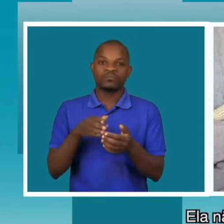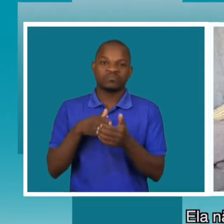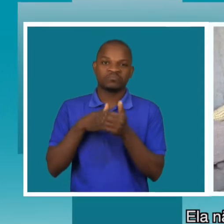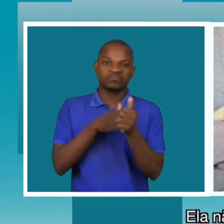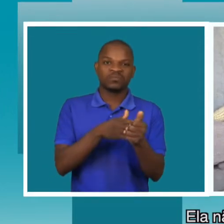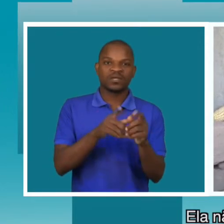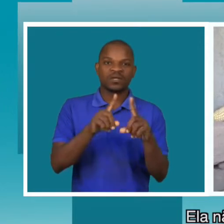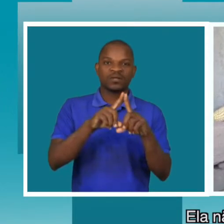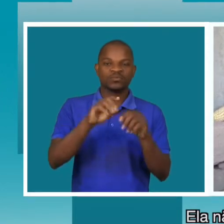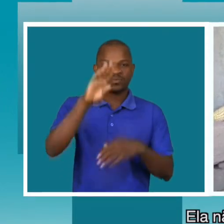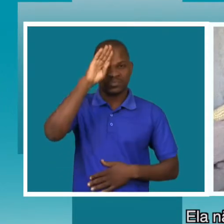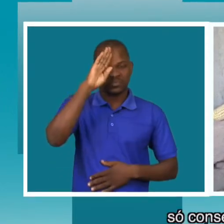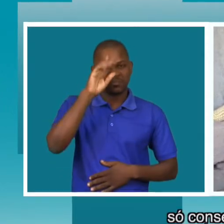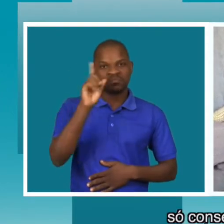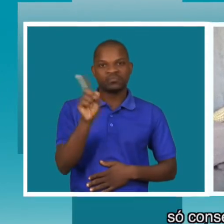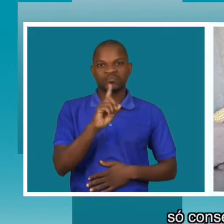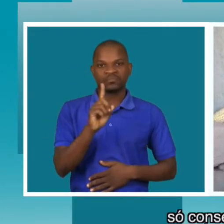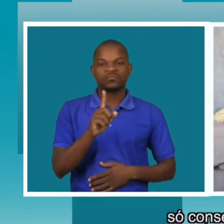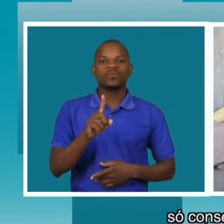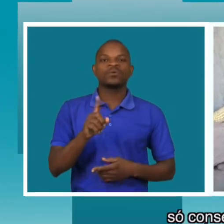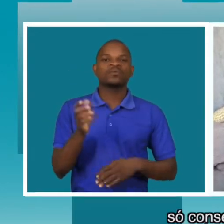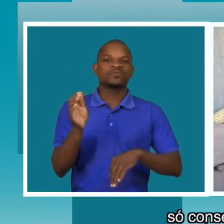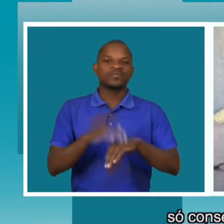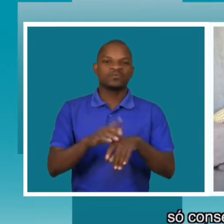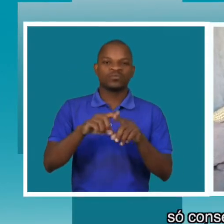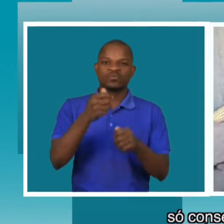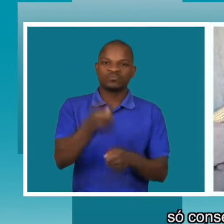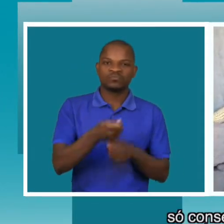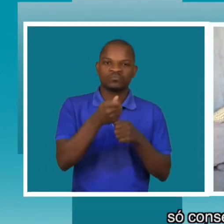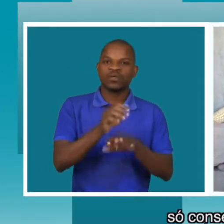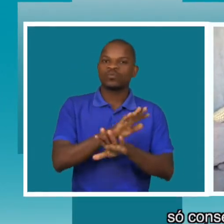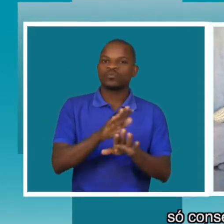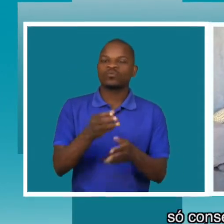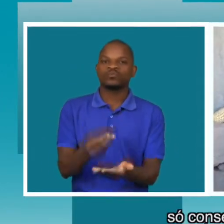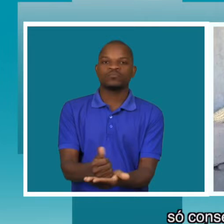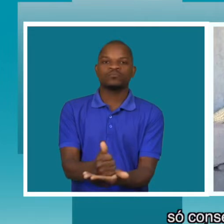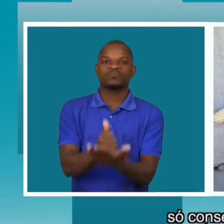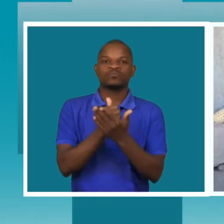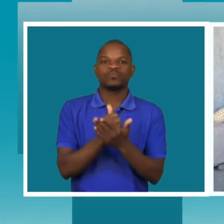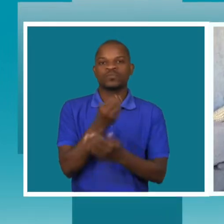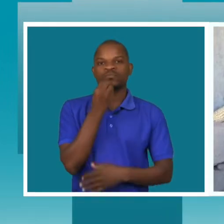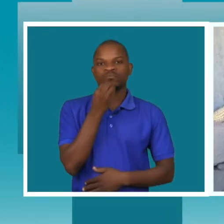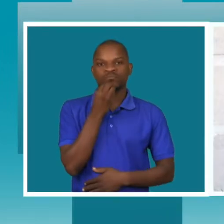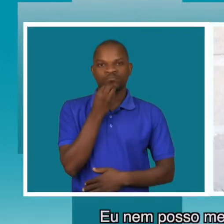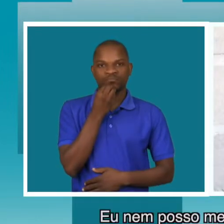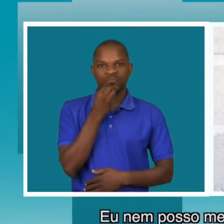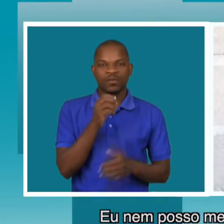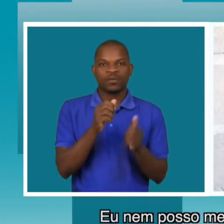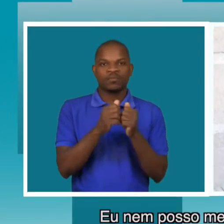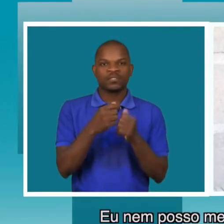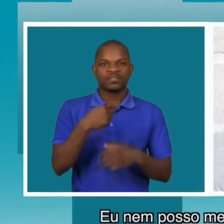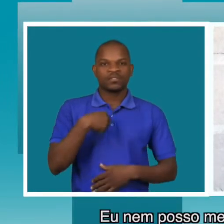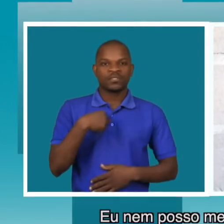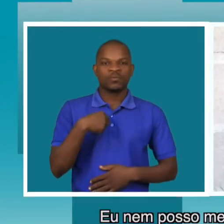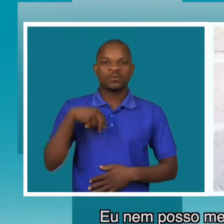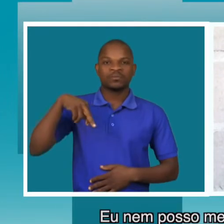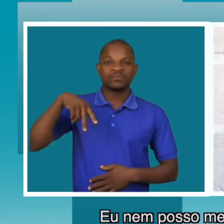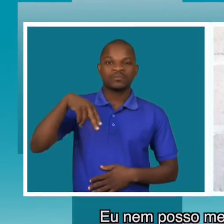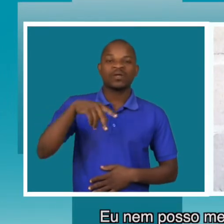companhia da doença. Ela só consegue pegar a enxada, ir capinar e me dar de comer. E eu nem posso me